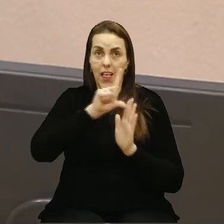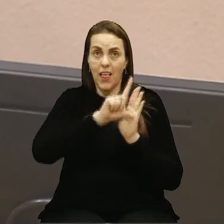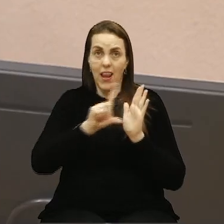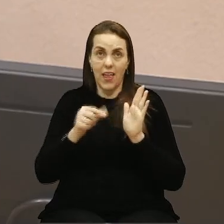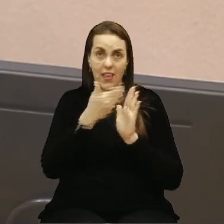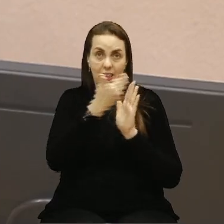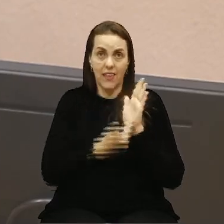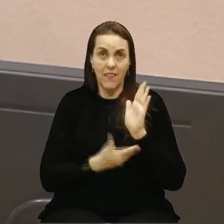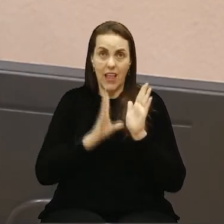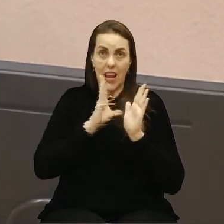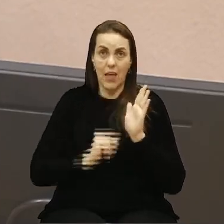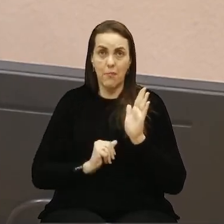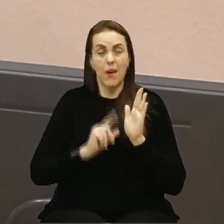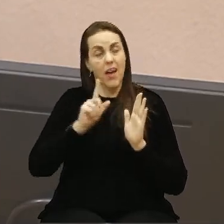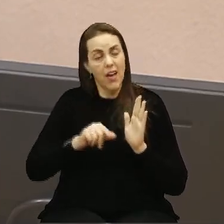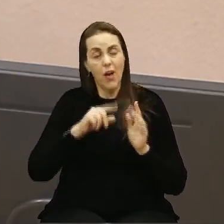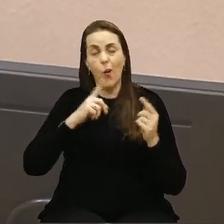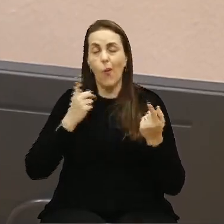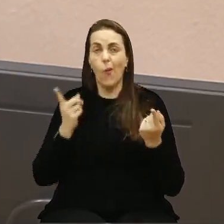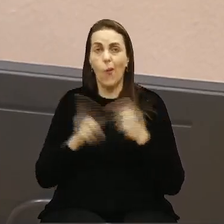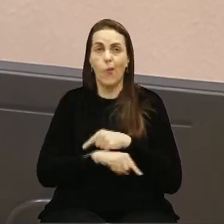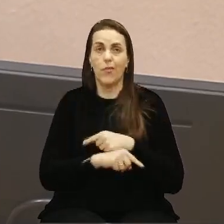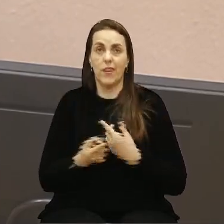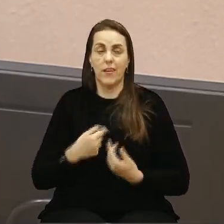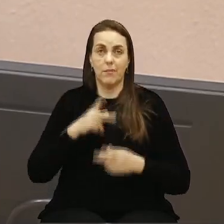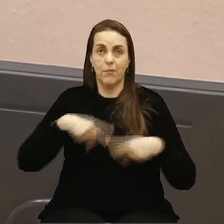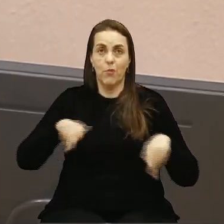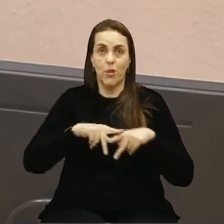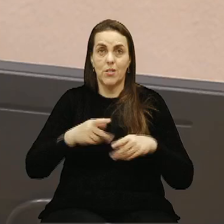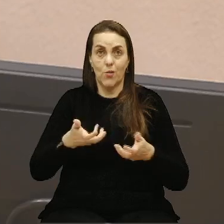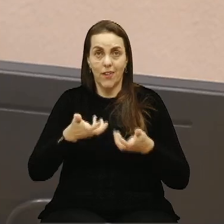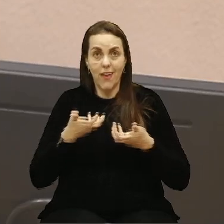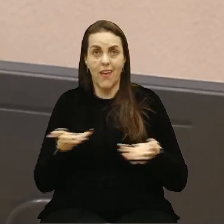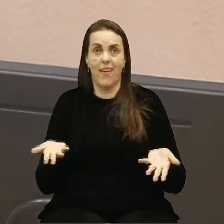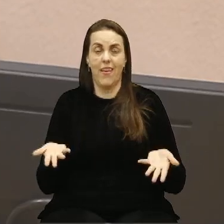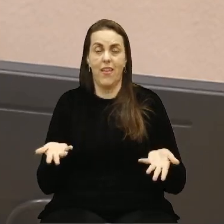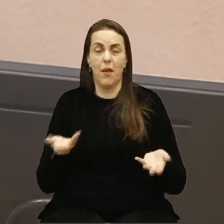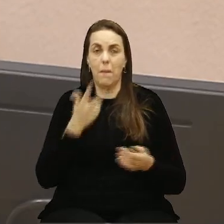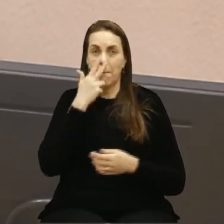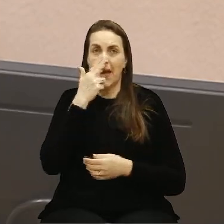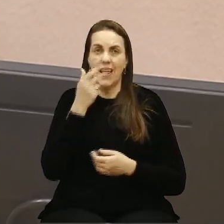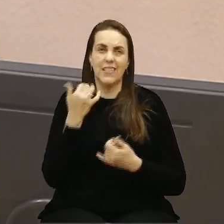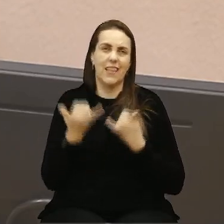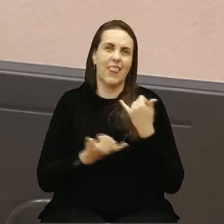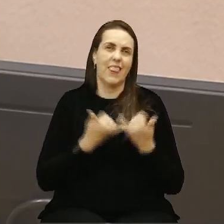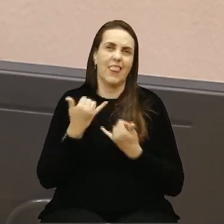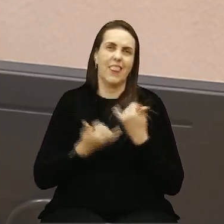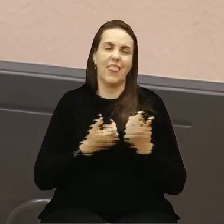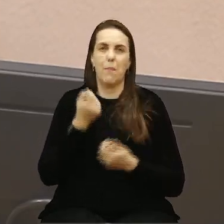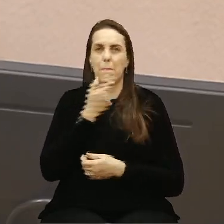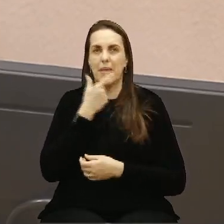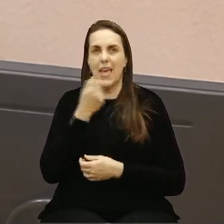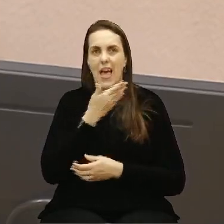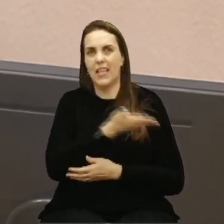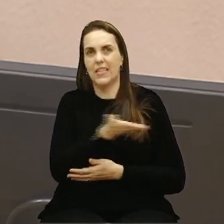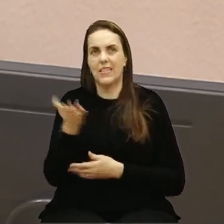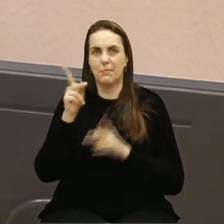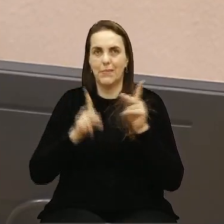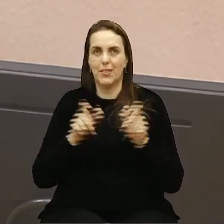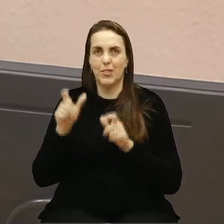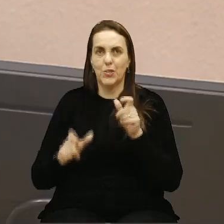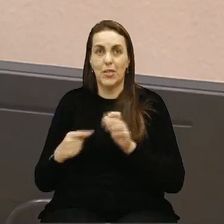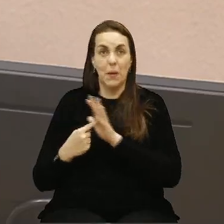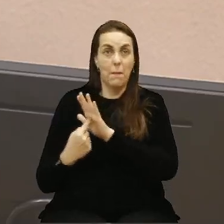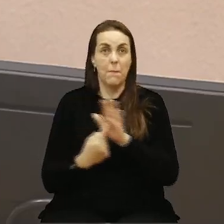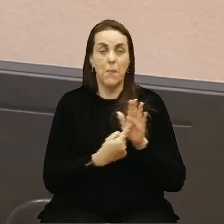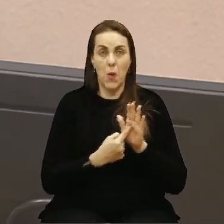contramão daquilo que a população quer, que nós queremos, parece que brincadeira com a cara das pessoas. E aí demonstra quem está